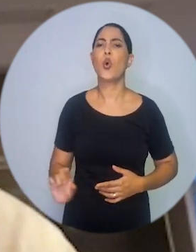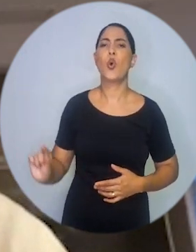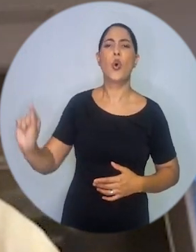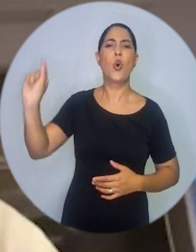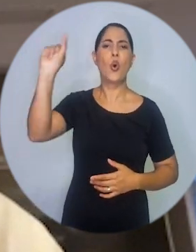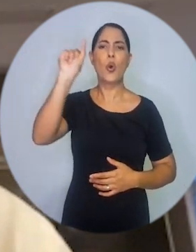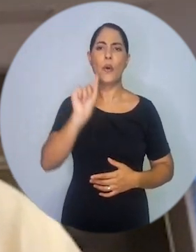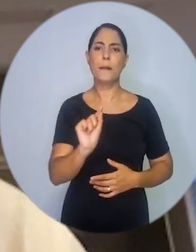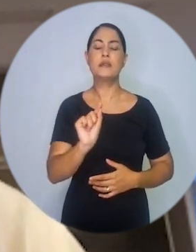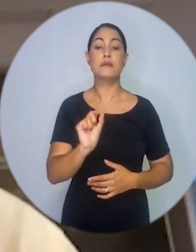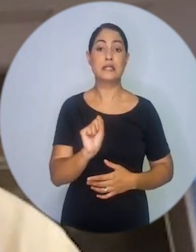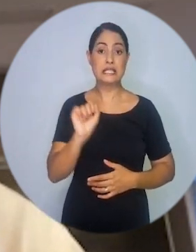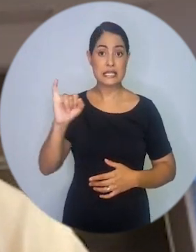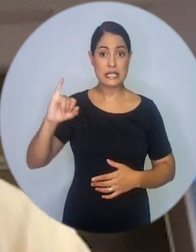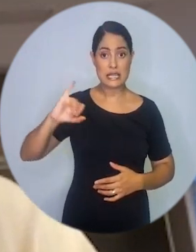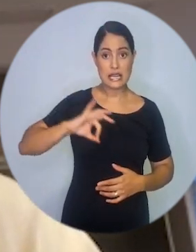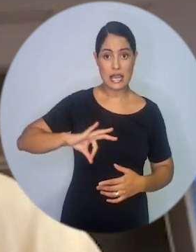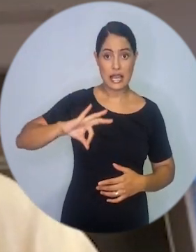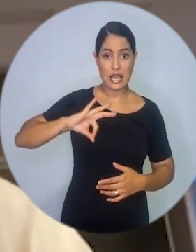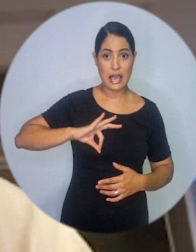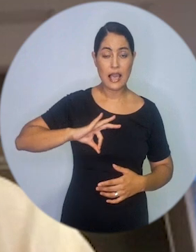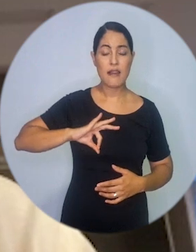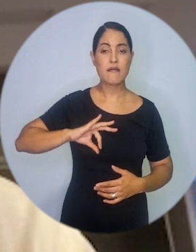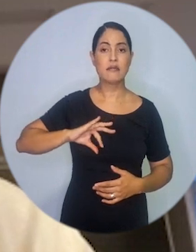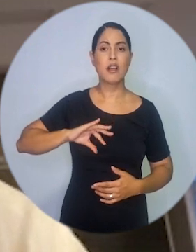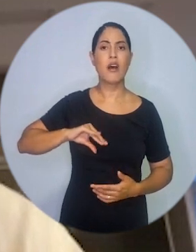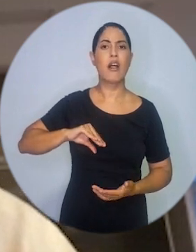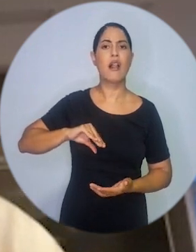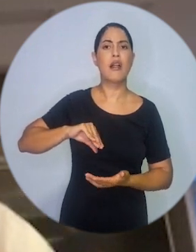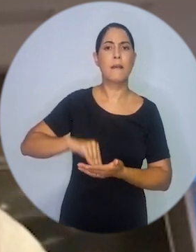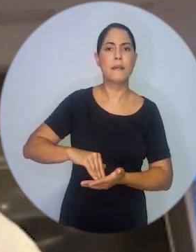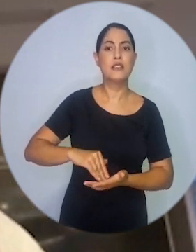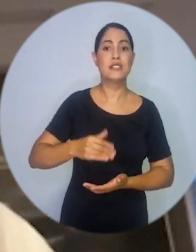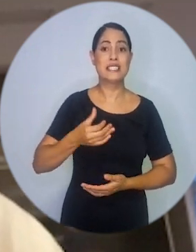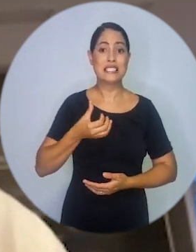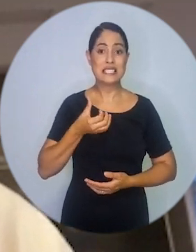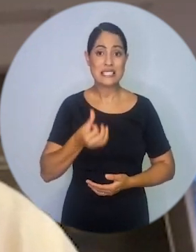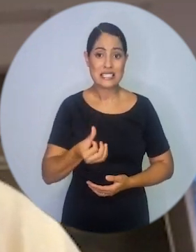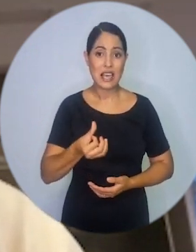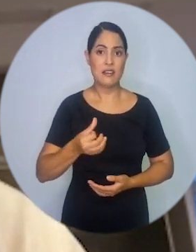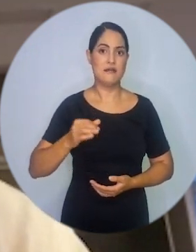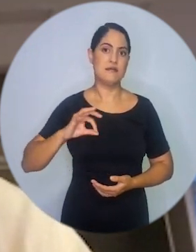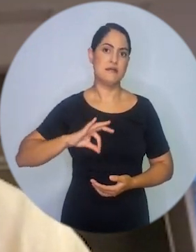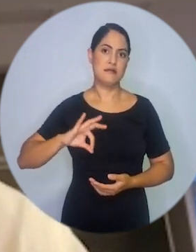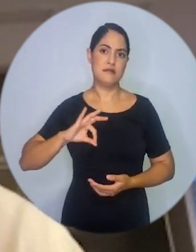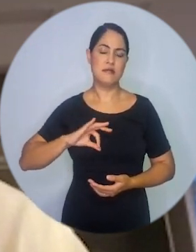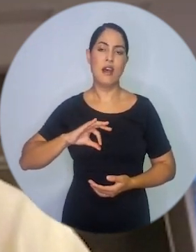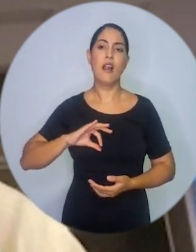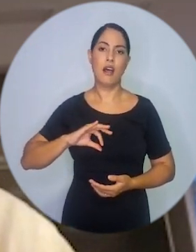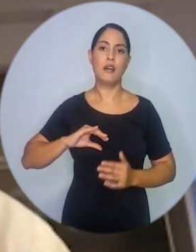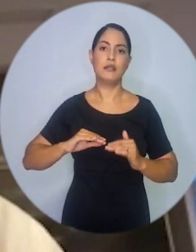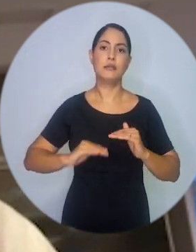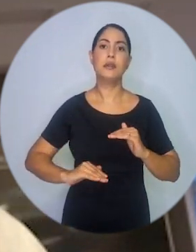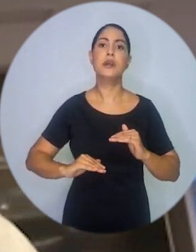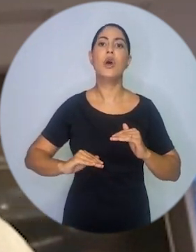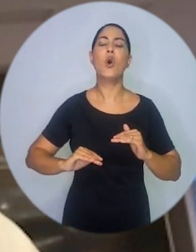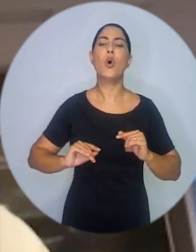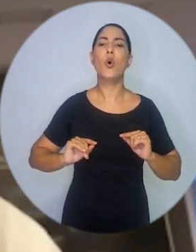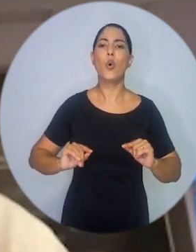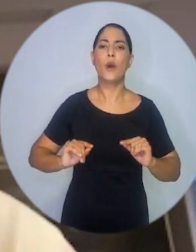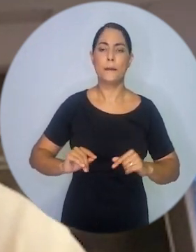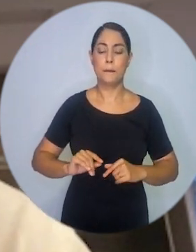advogados de todo o Brasil que tenham renda familiar de até 6 salários mínimos,